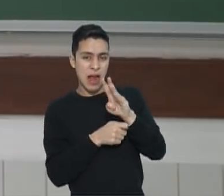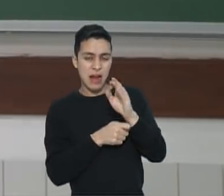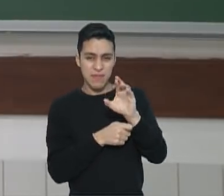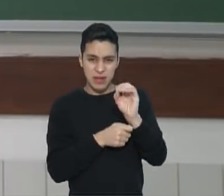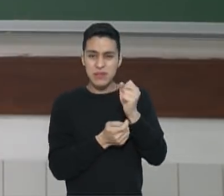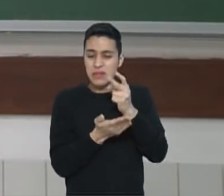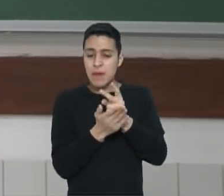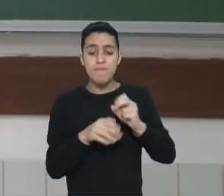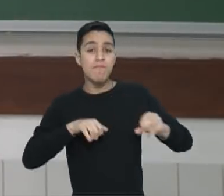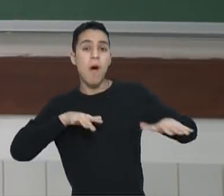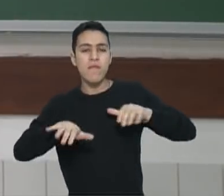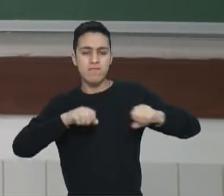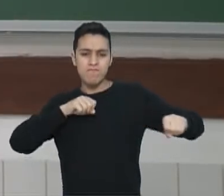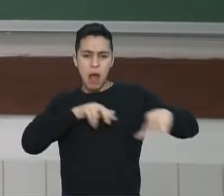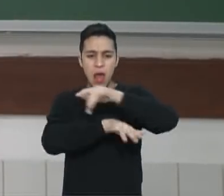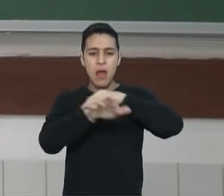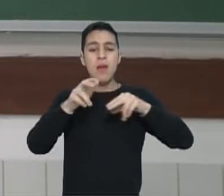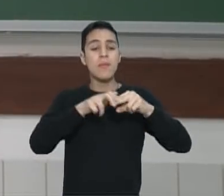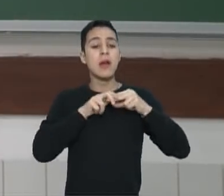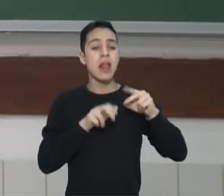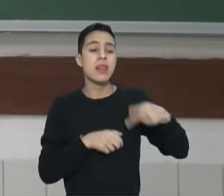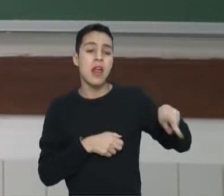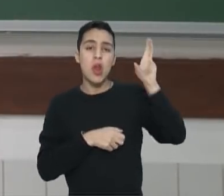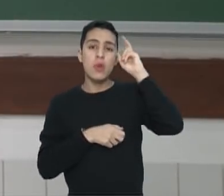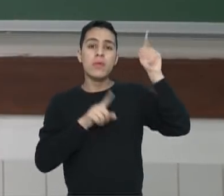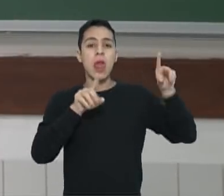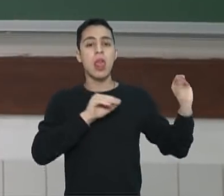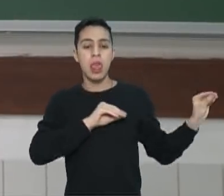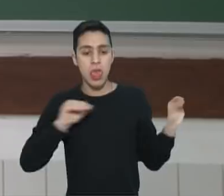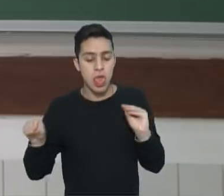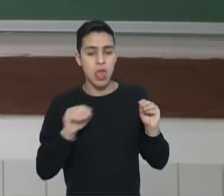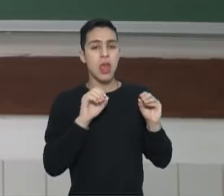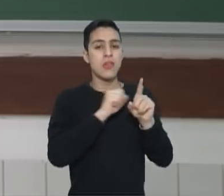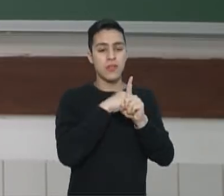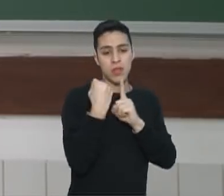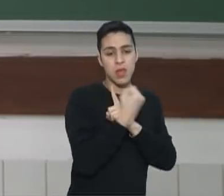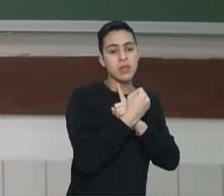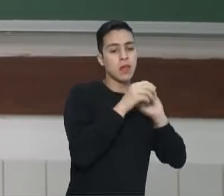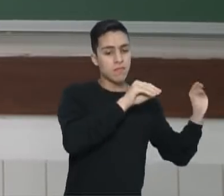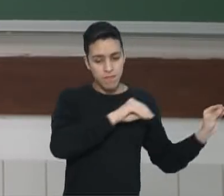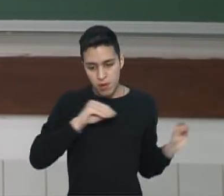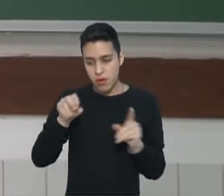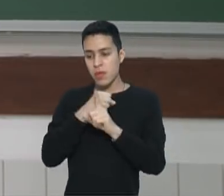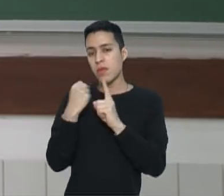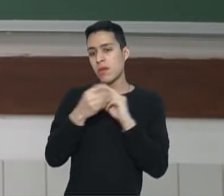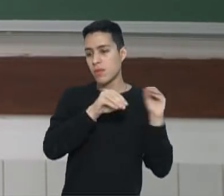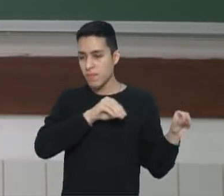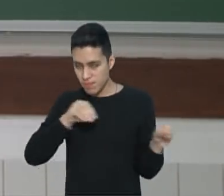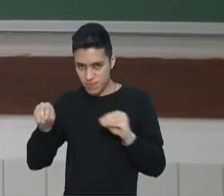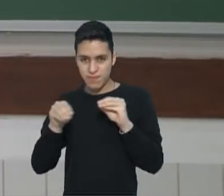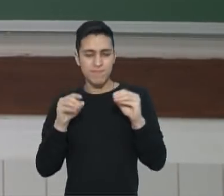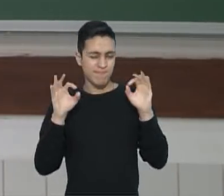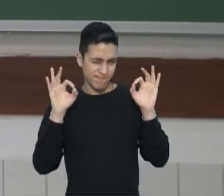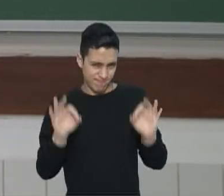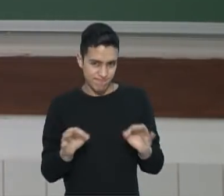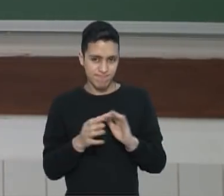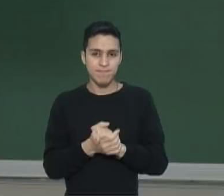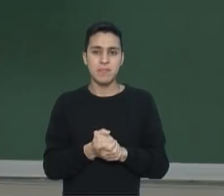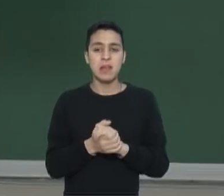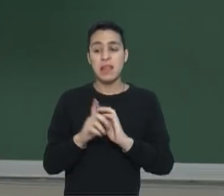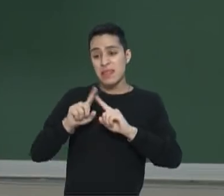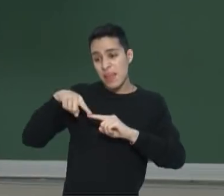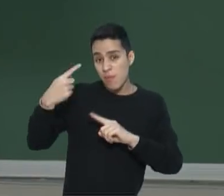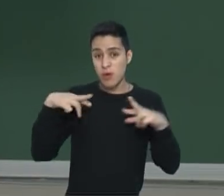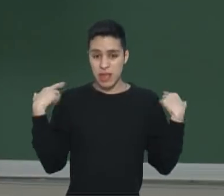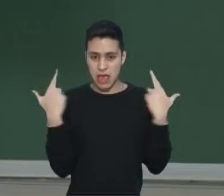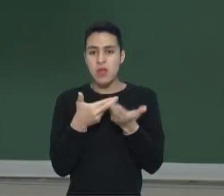movimento. Por quê? Eles eram nômades. Eles só se tornam sedentários a partir das formações dos reinos bárbaros. Então a gente vai